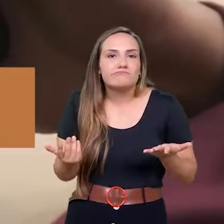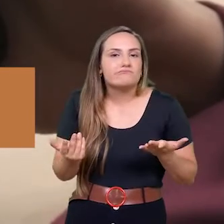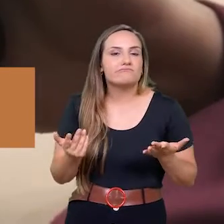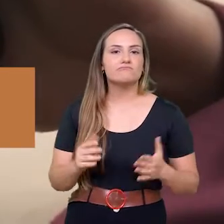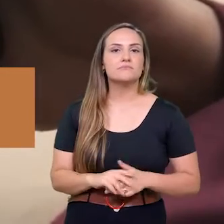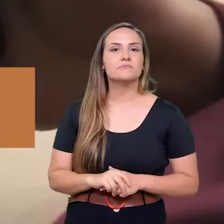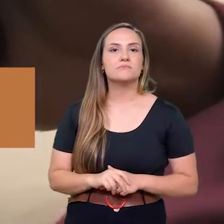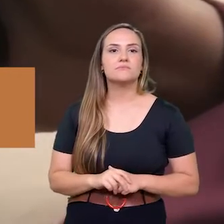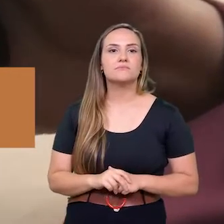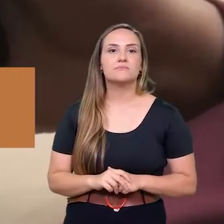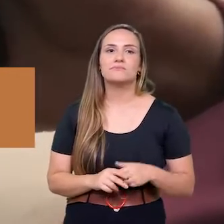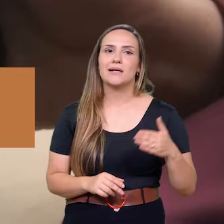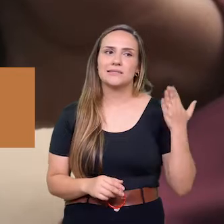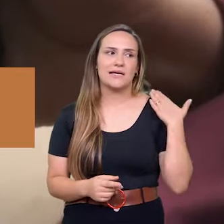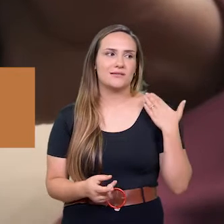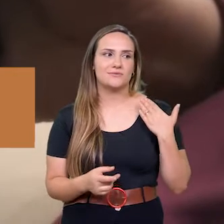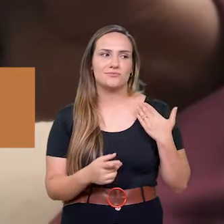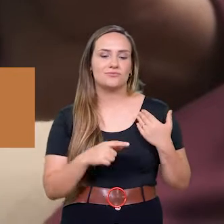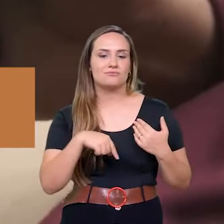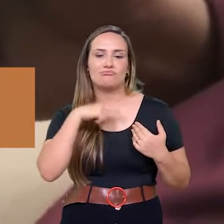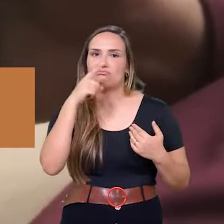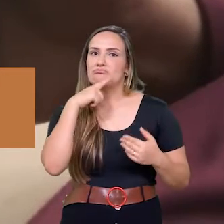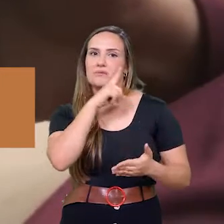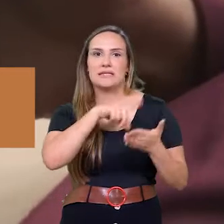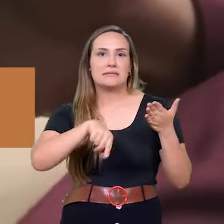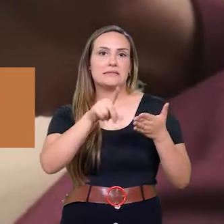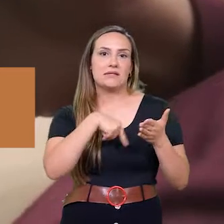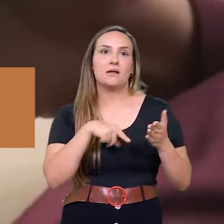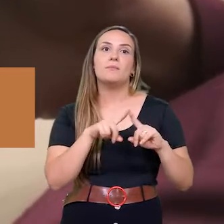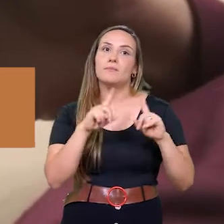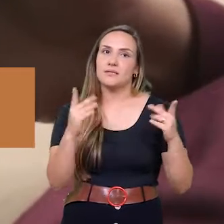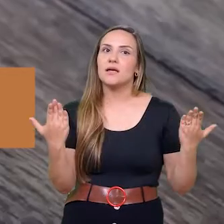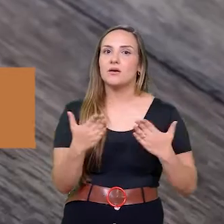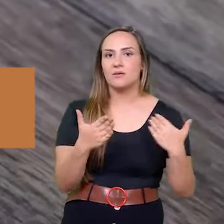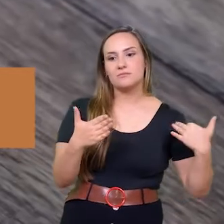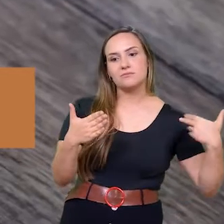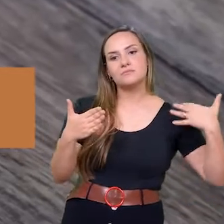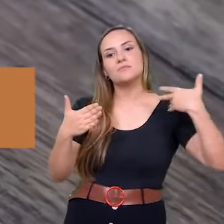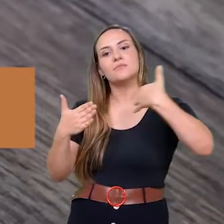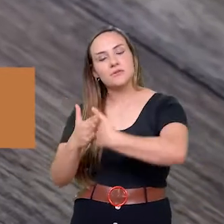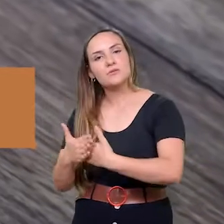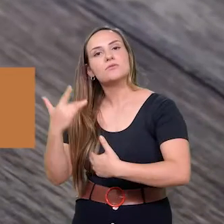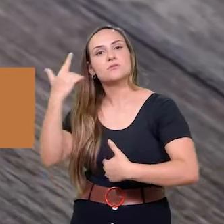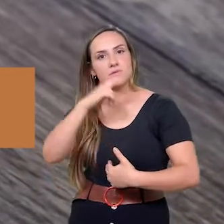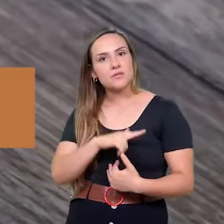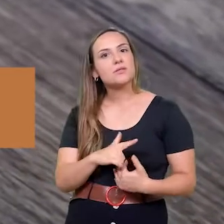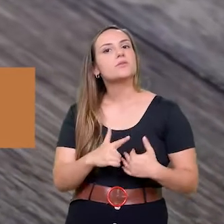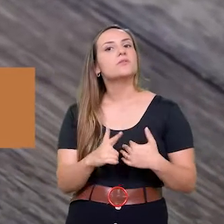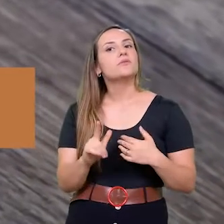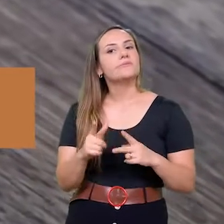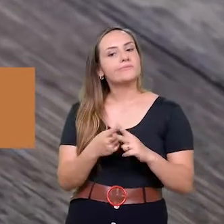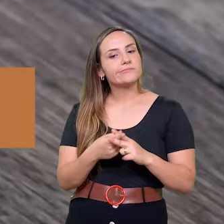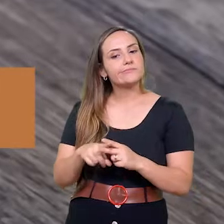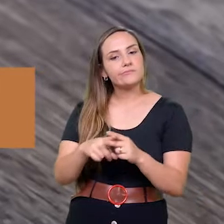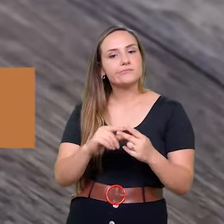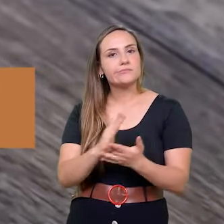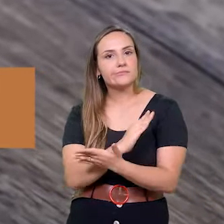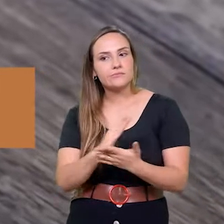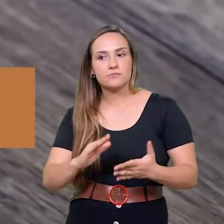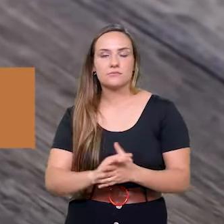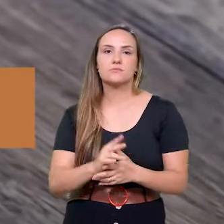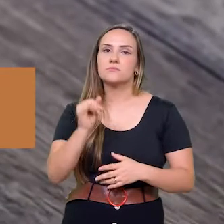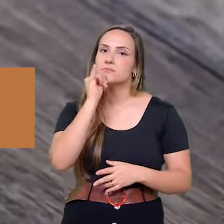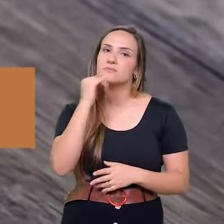e inicialmente era irreversível até. Ao longo desse tempo de uso dessa ferramenta,